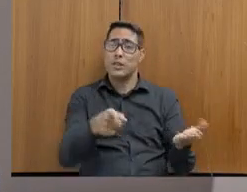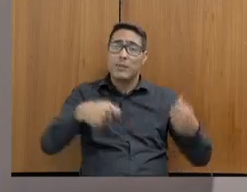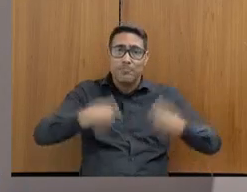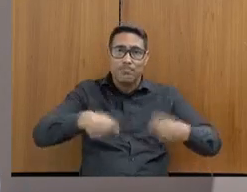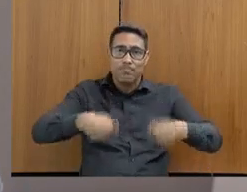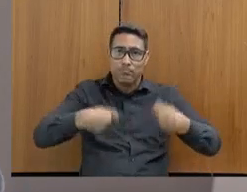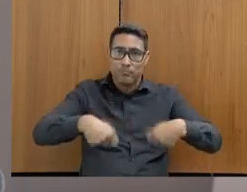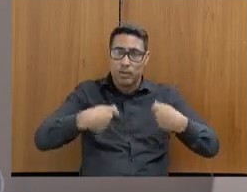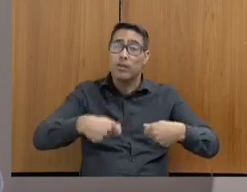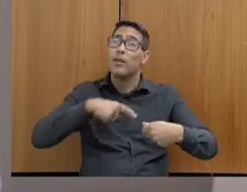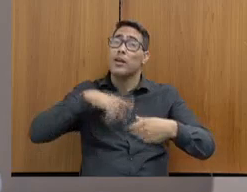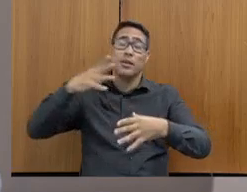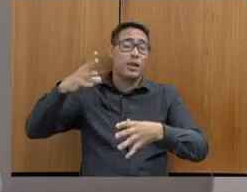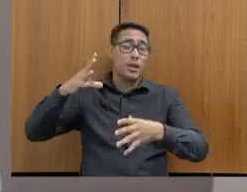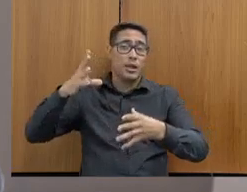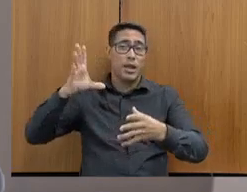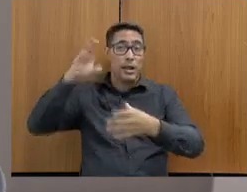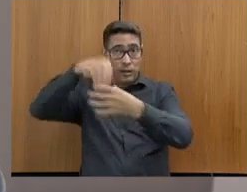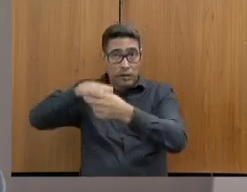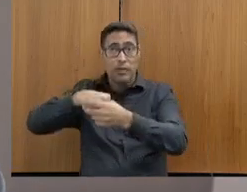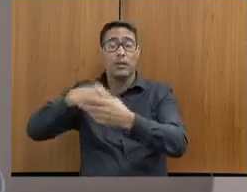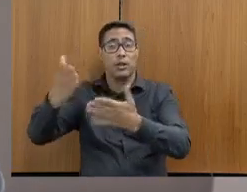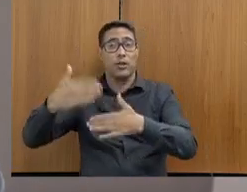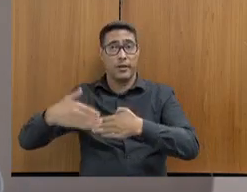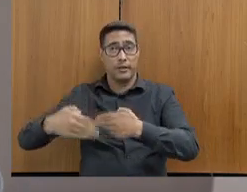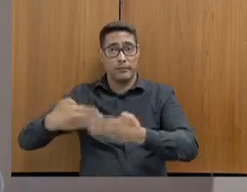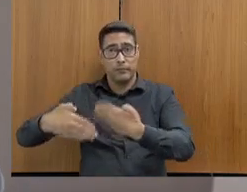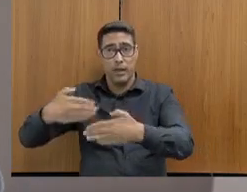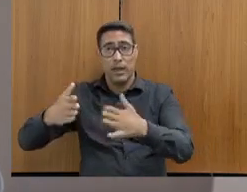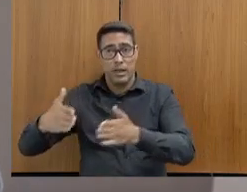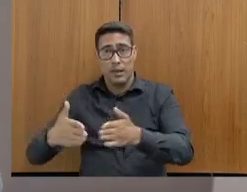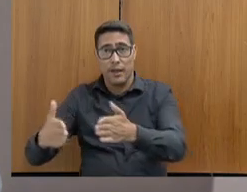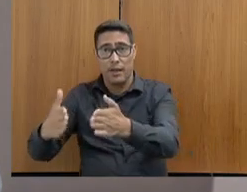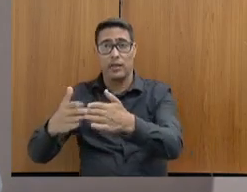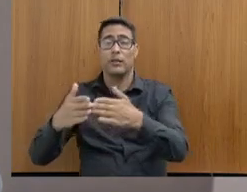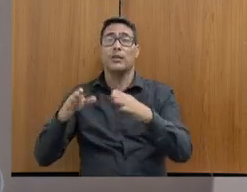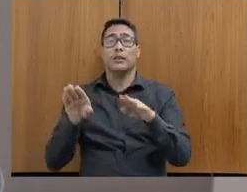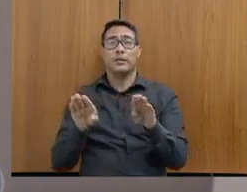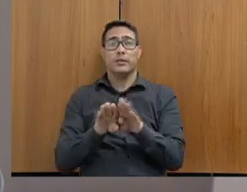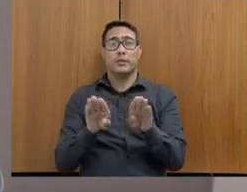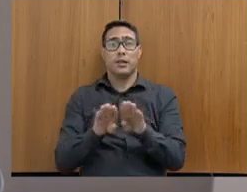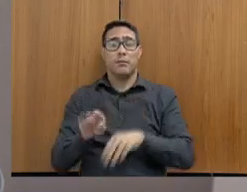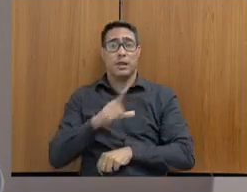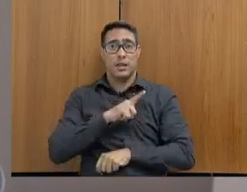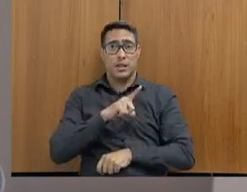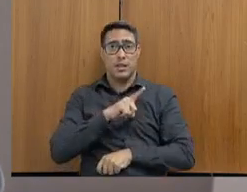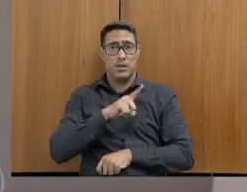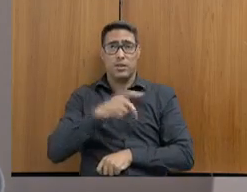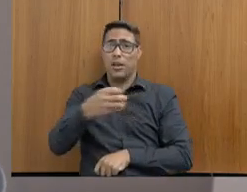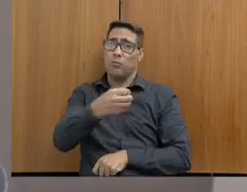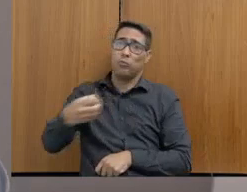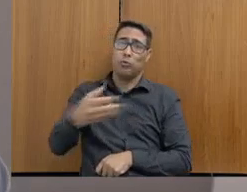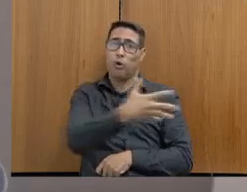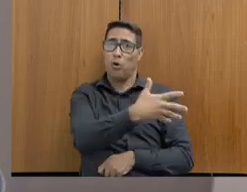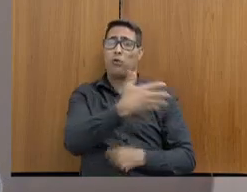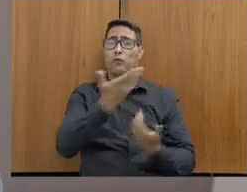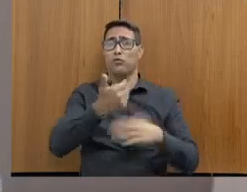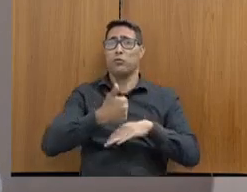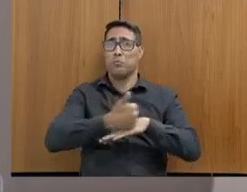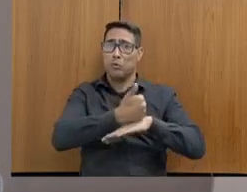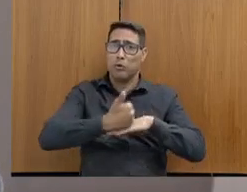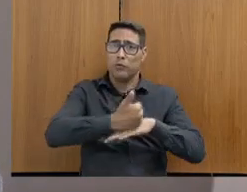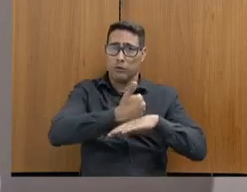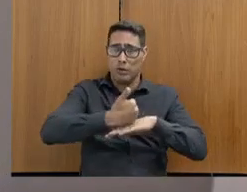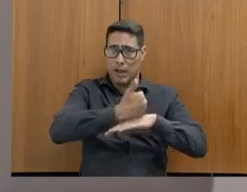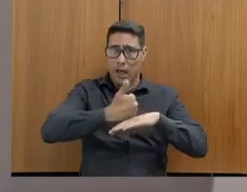entregam as nossas carreiras como também né Nós tenhamos aí a inserção de novos profissionais né para que